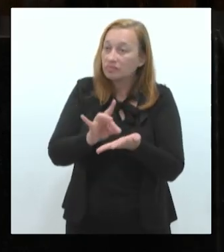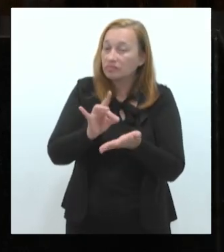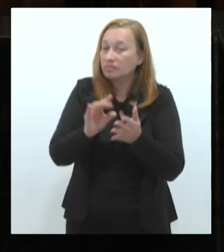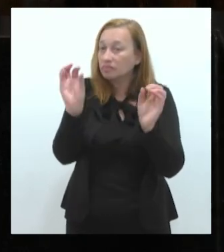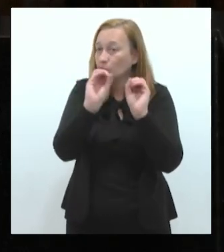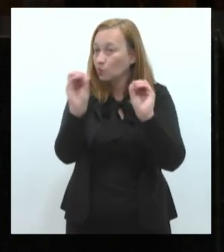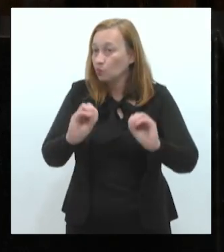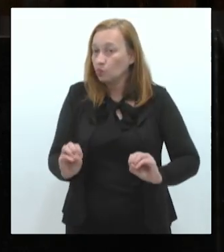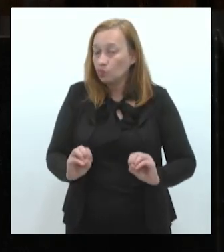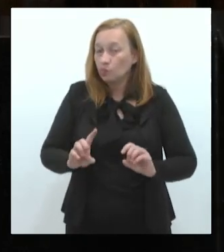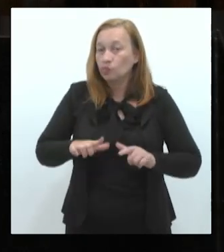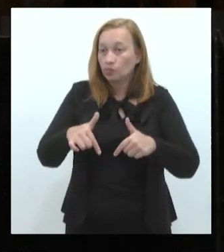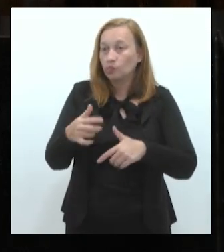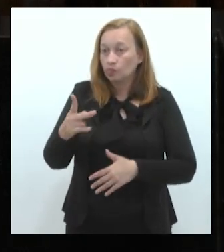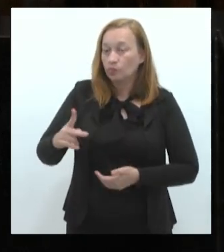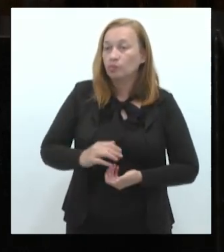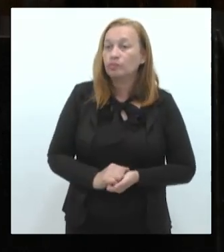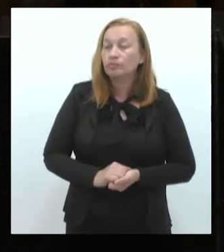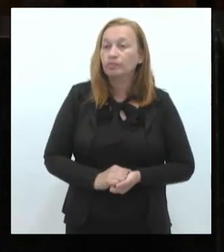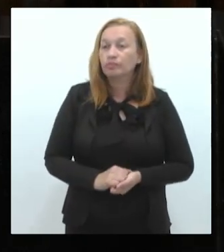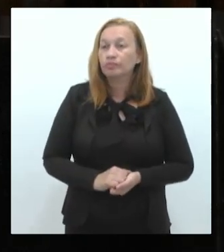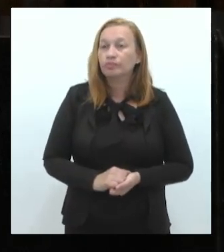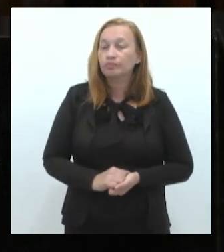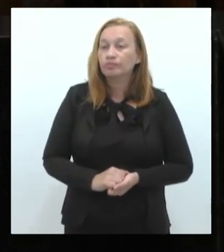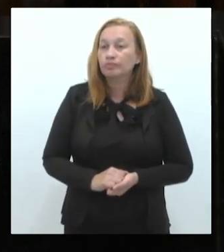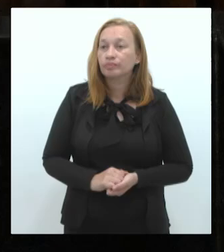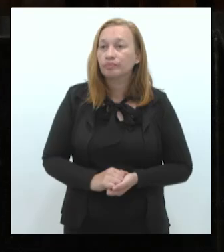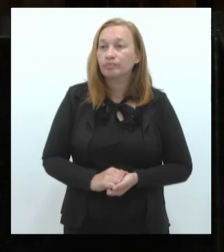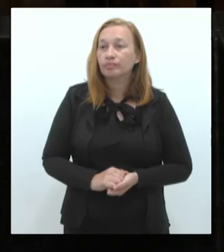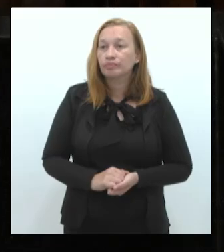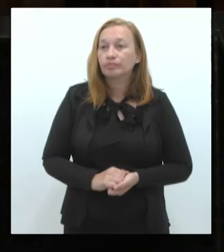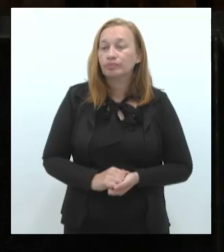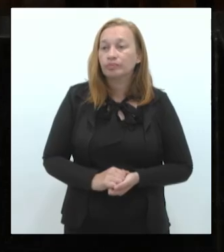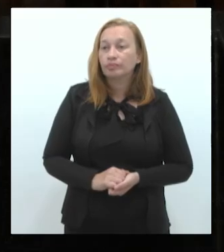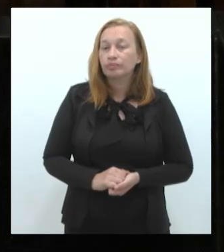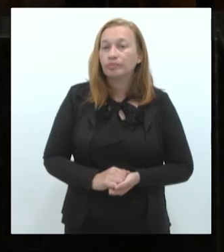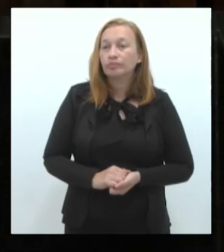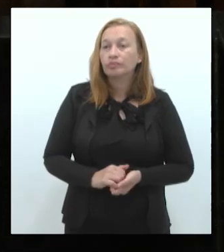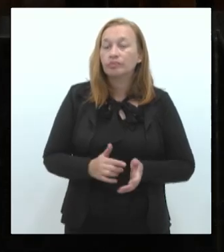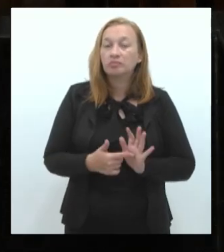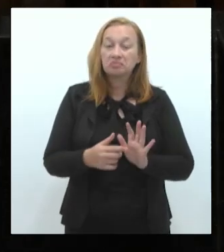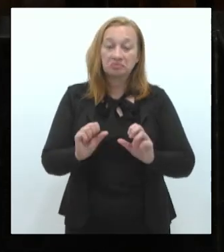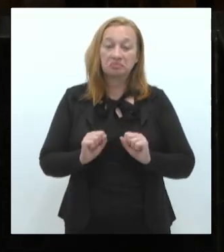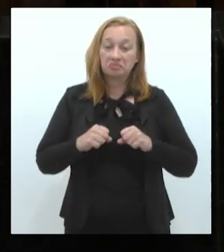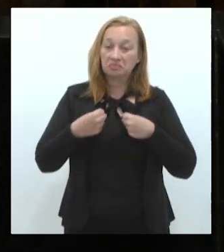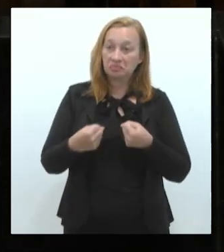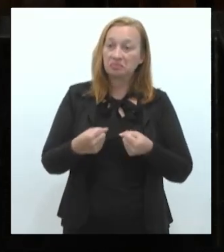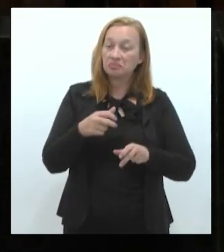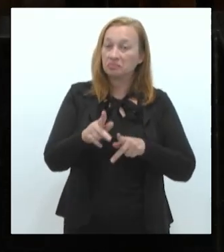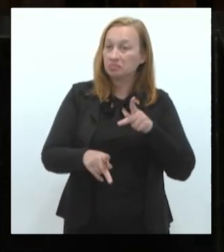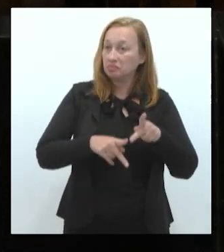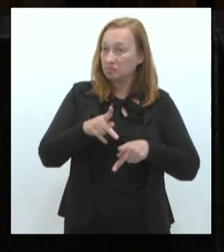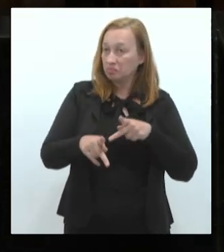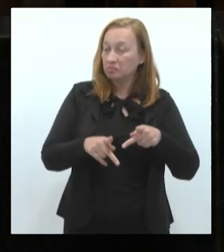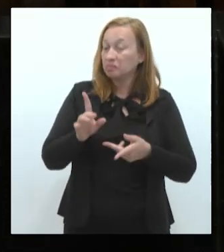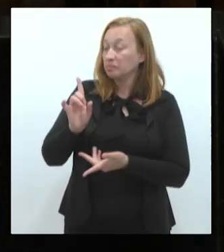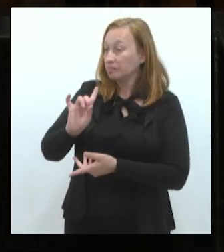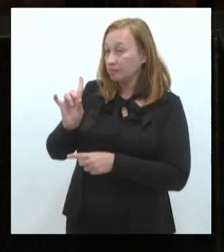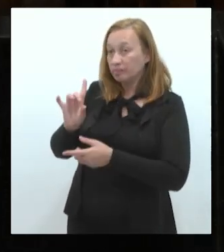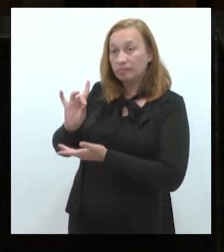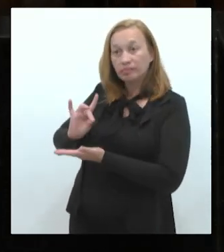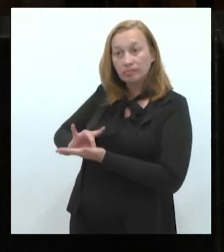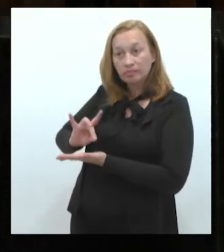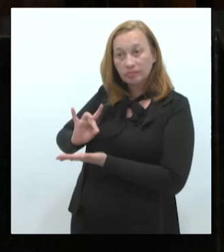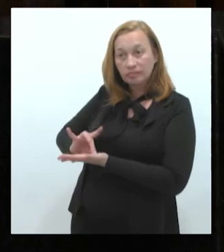de suas ações. Tentam sair como defensores da população, quando, na